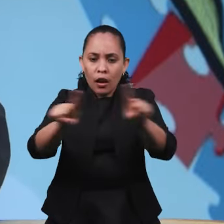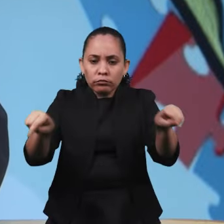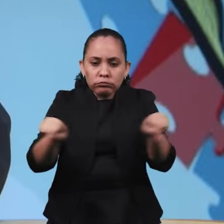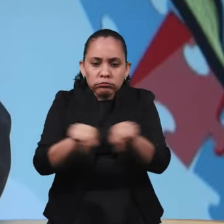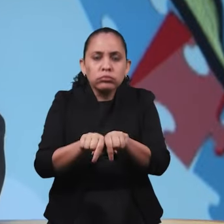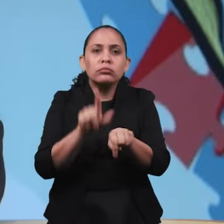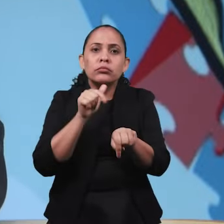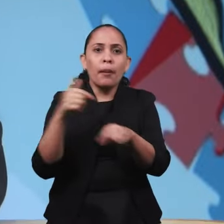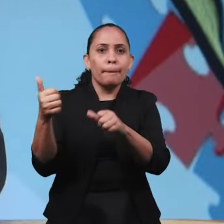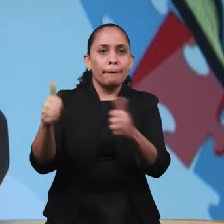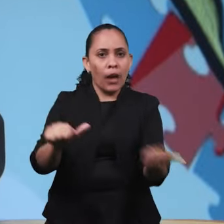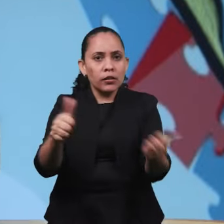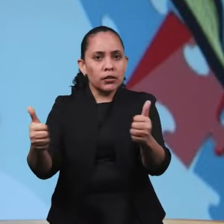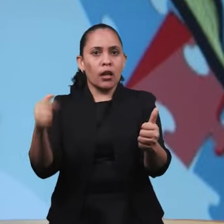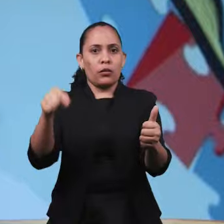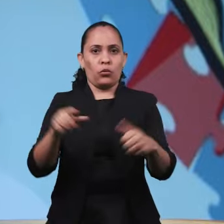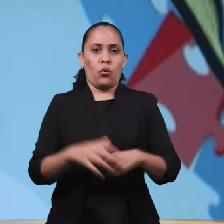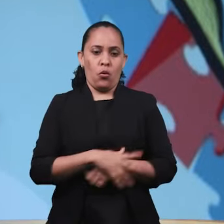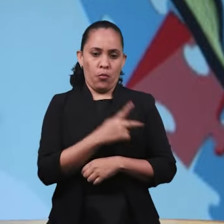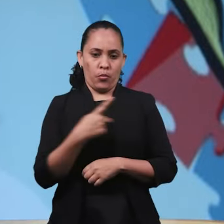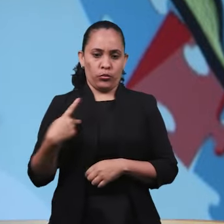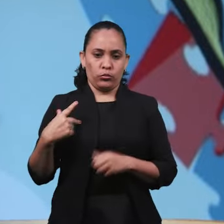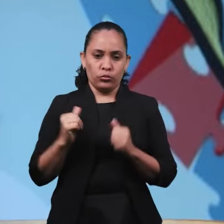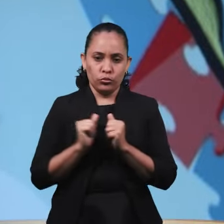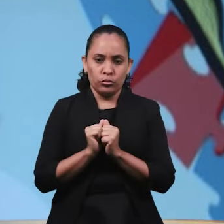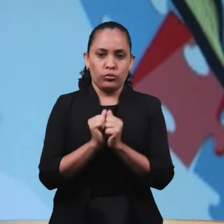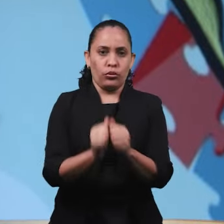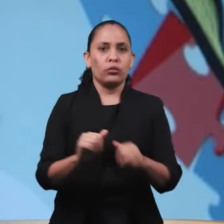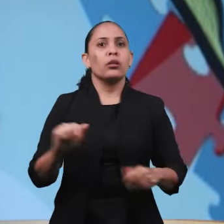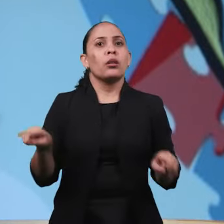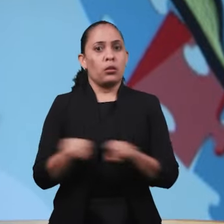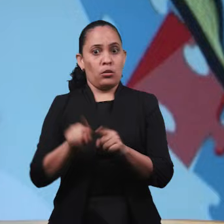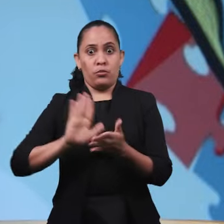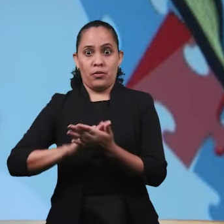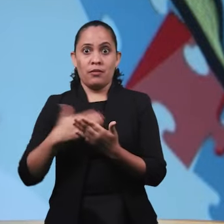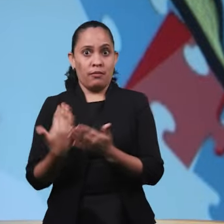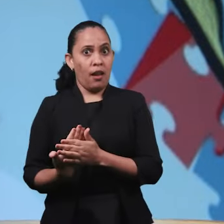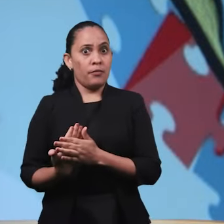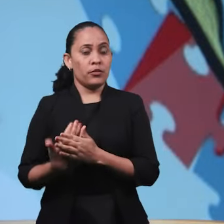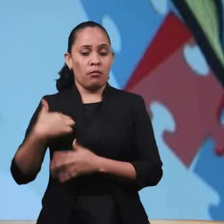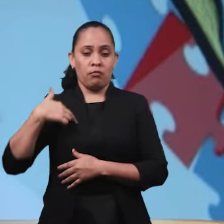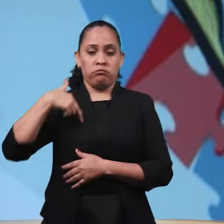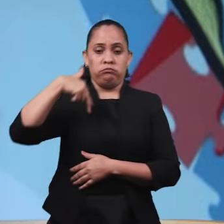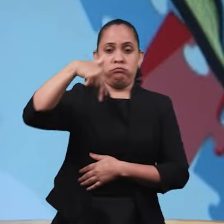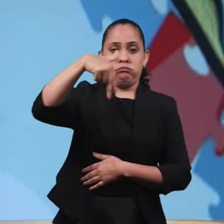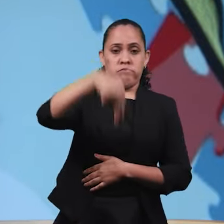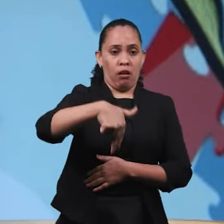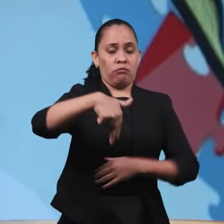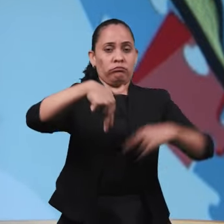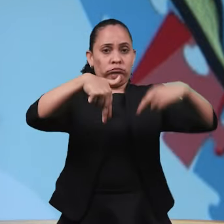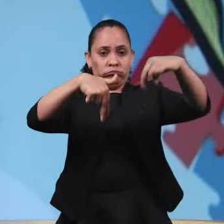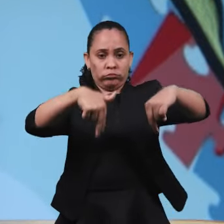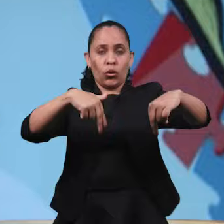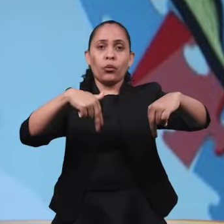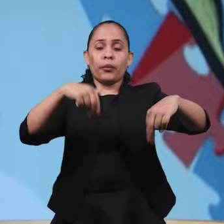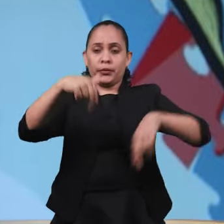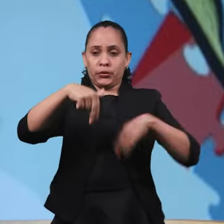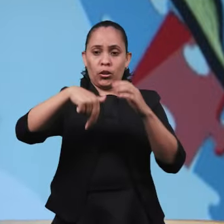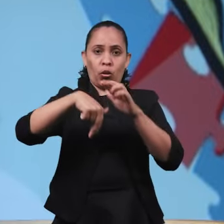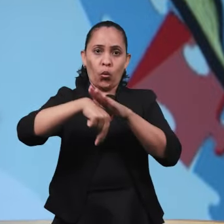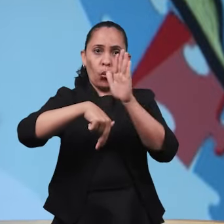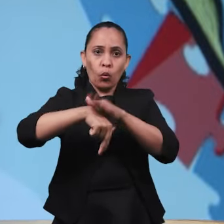o pastor entra junto com o surdo e o intérprete também entra no batistério de frente para o surdo. O pastor